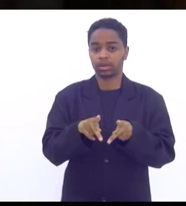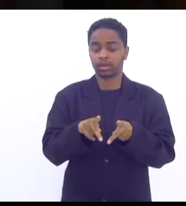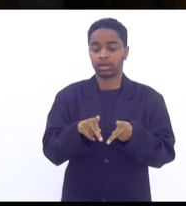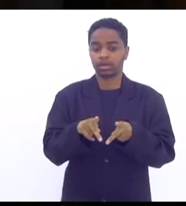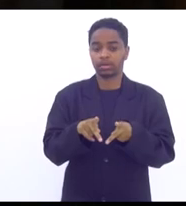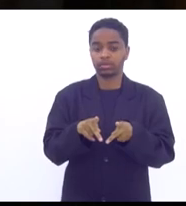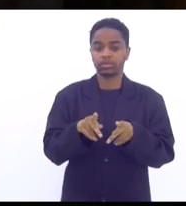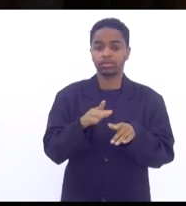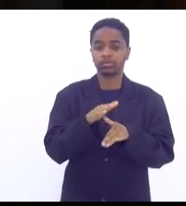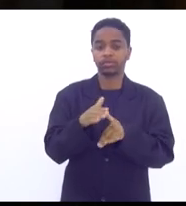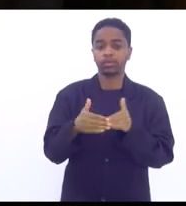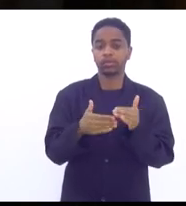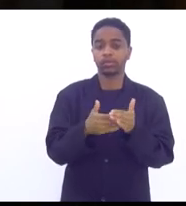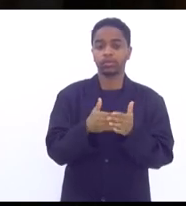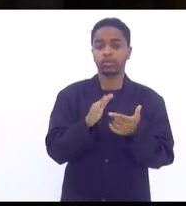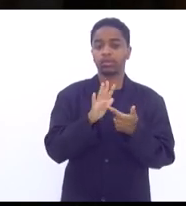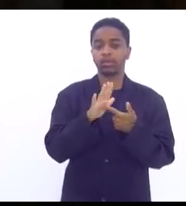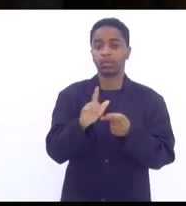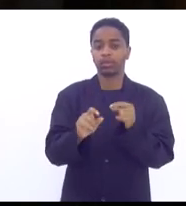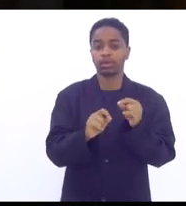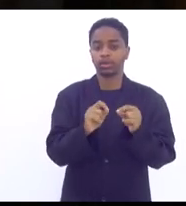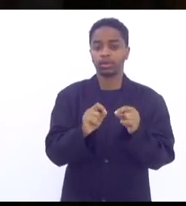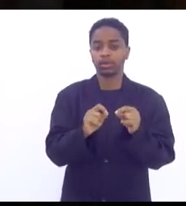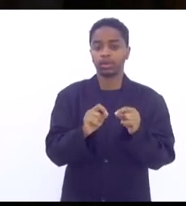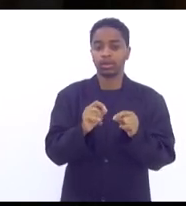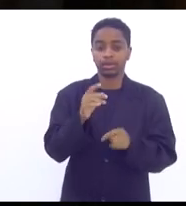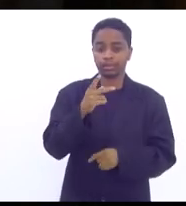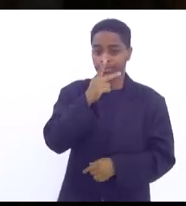como consumidores de má fé,